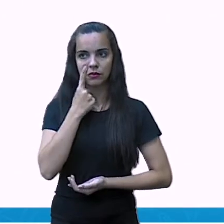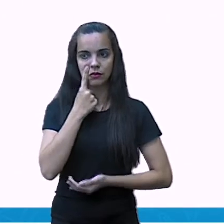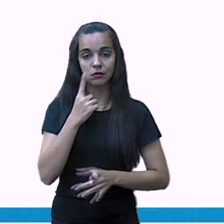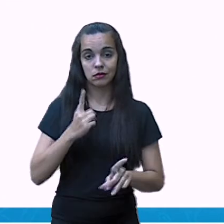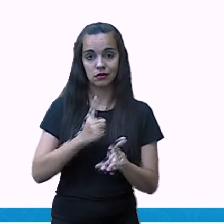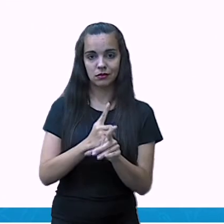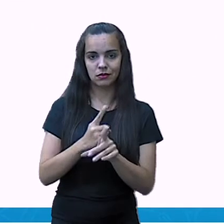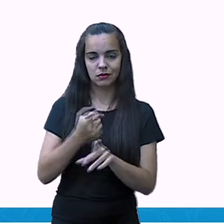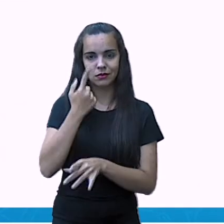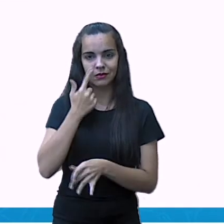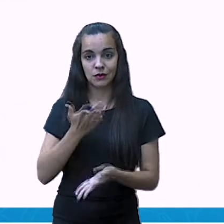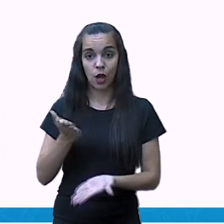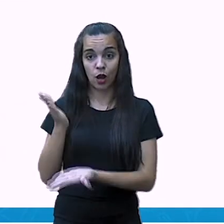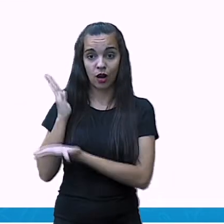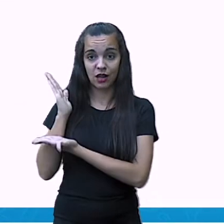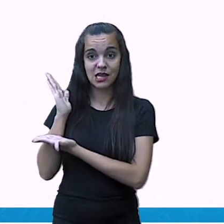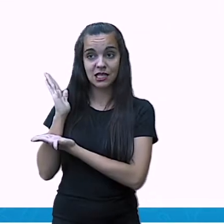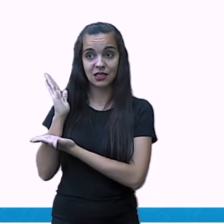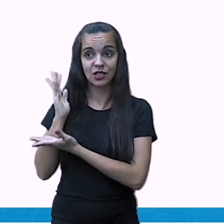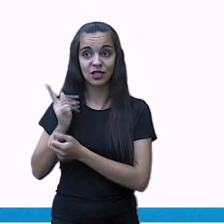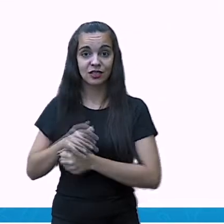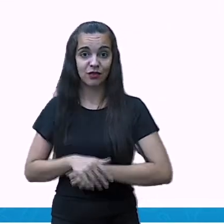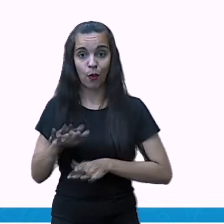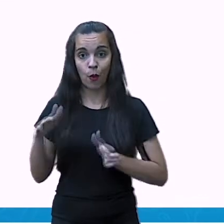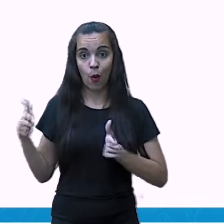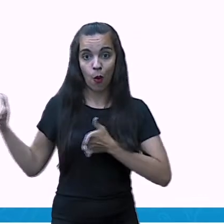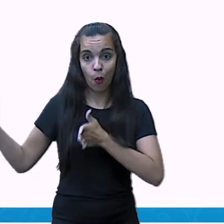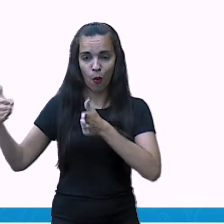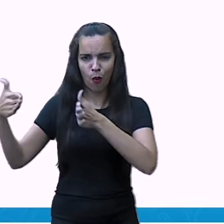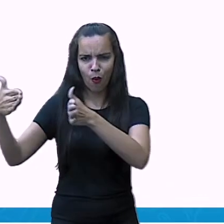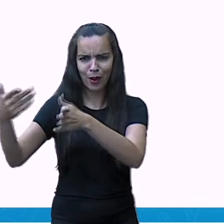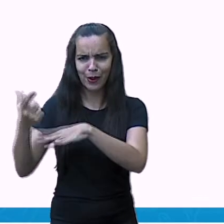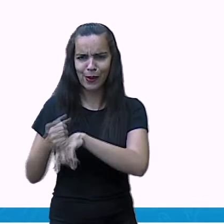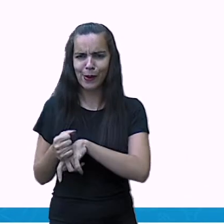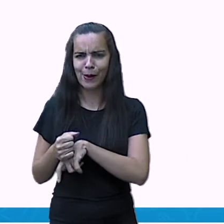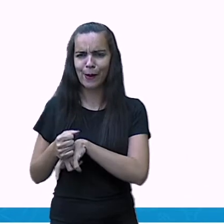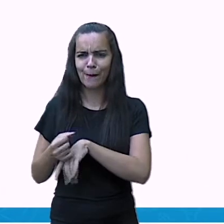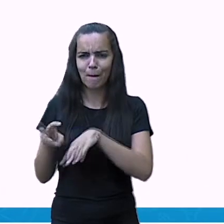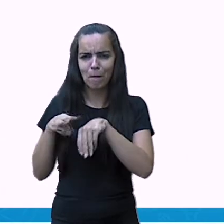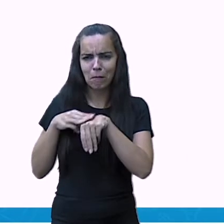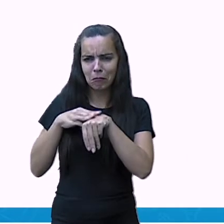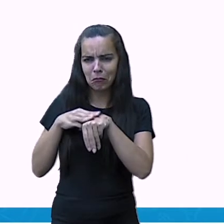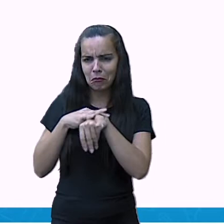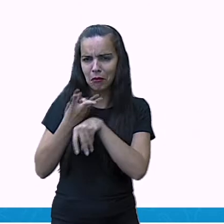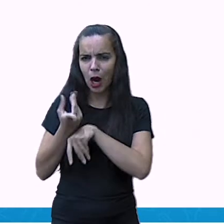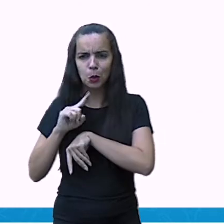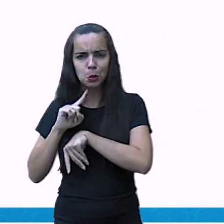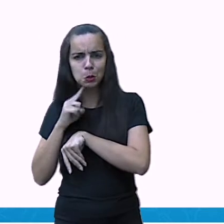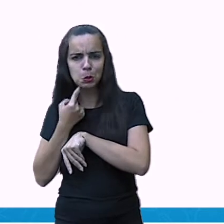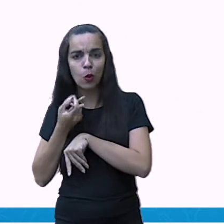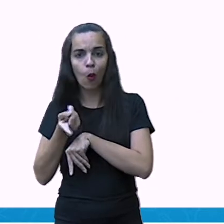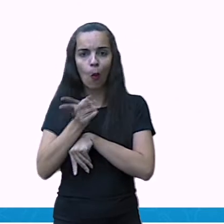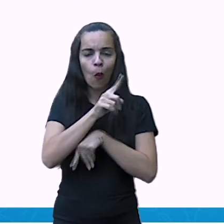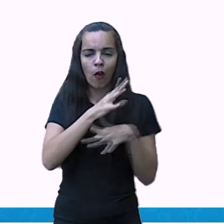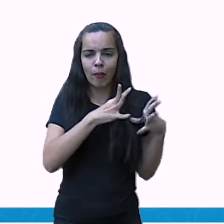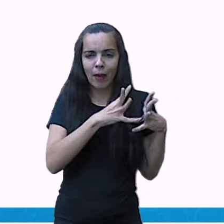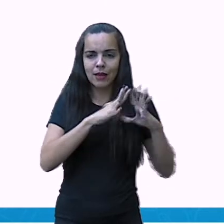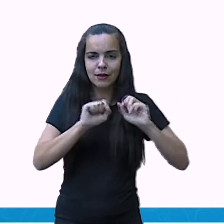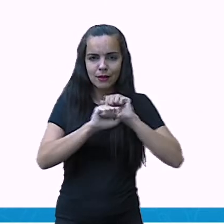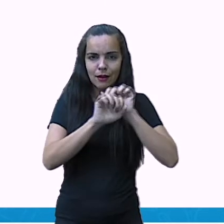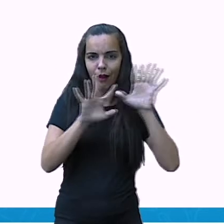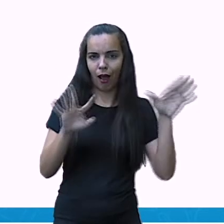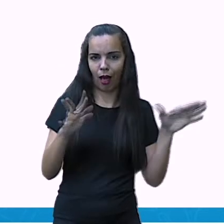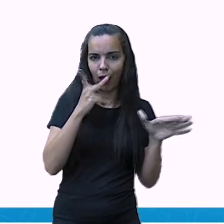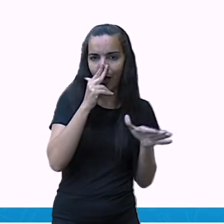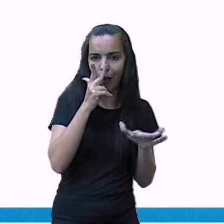Mais uma vez, mostrando para vocês que a força da correnteza do rio, chega um momento que essas águas